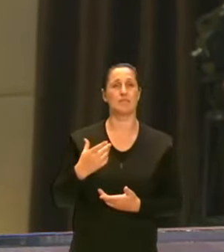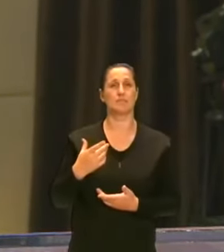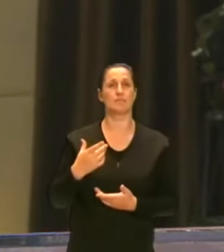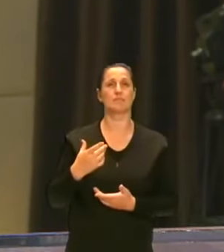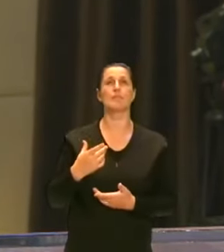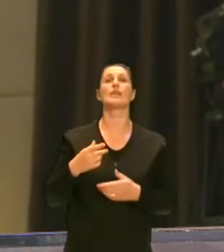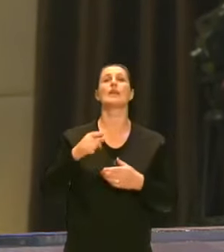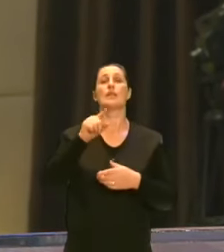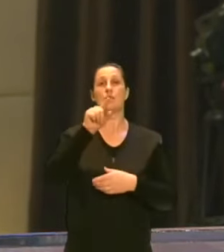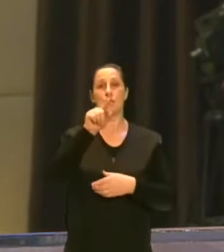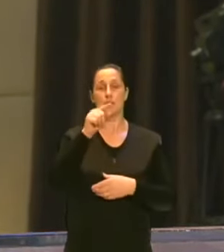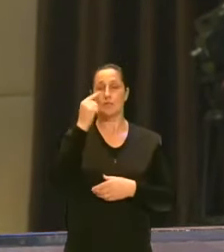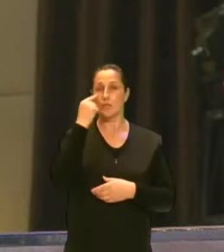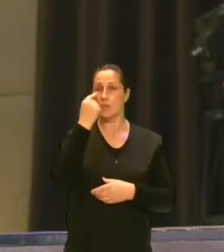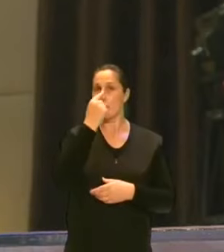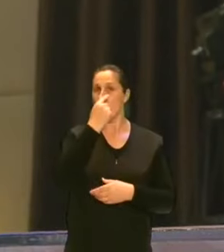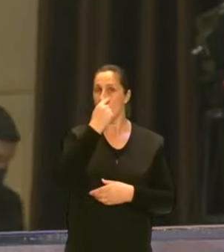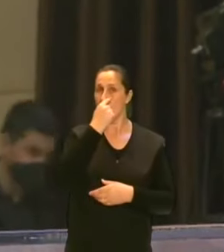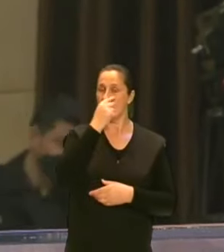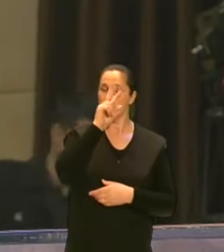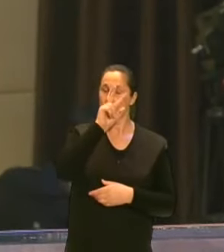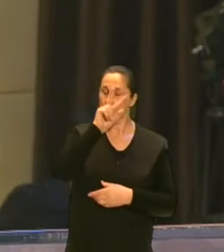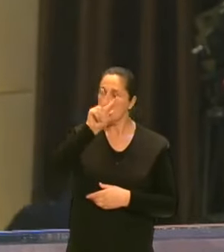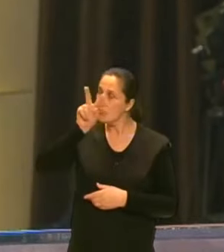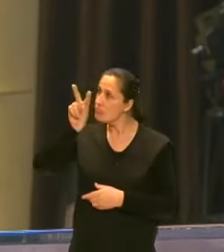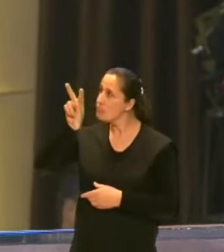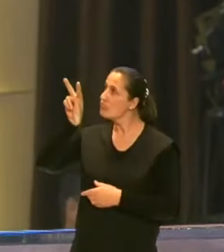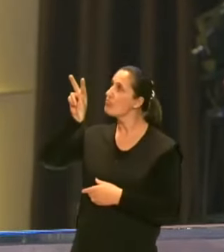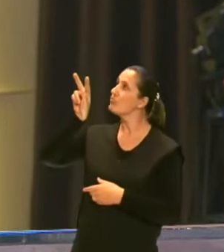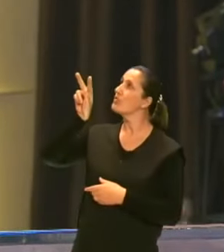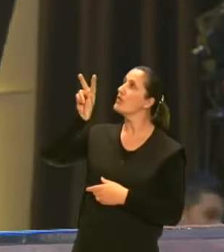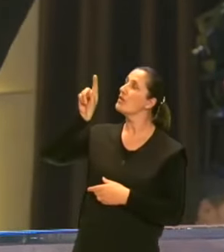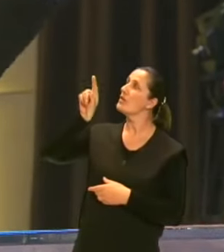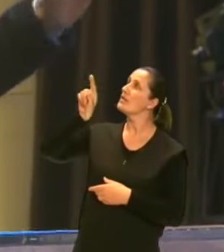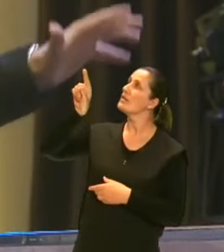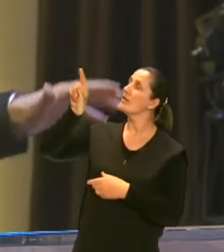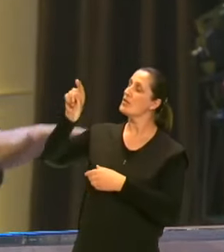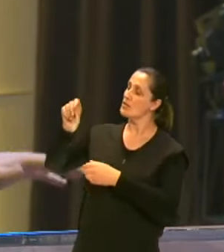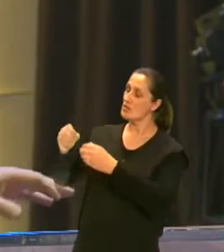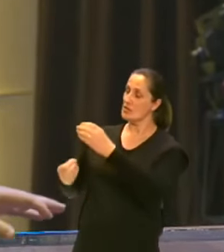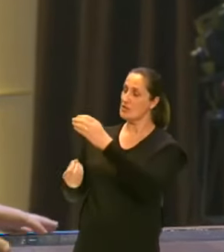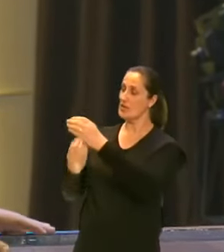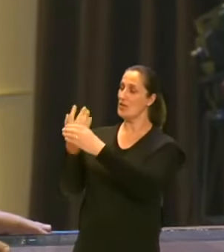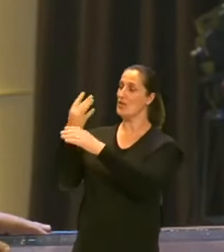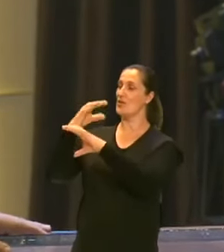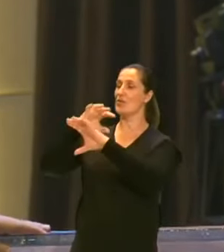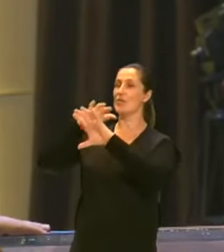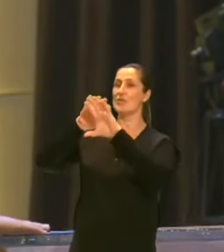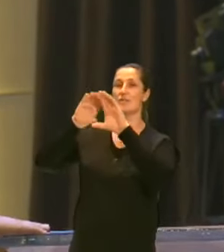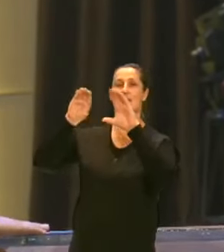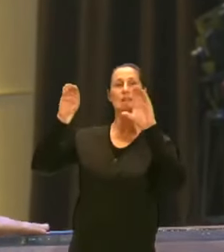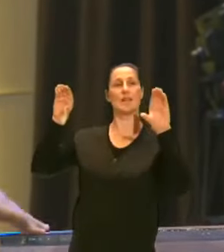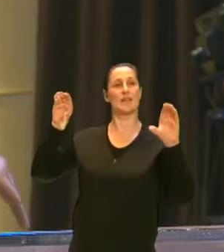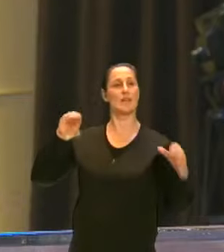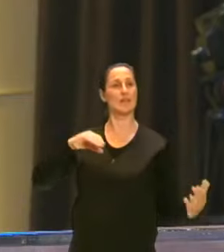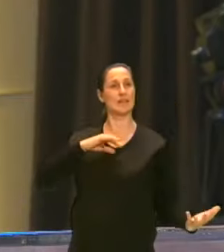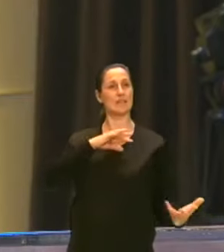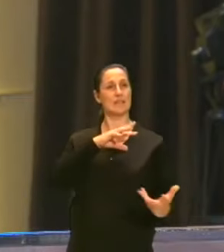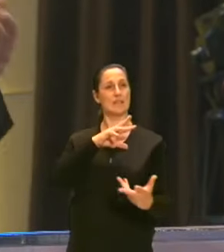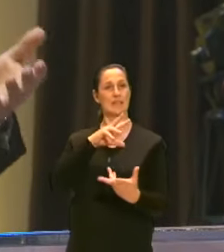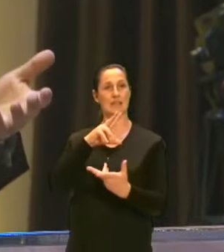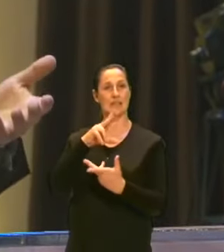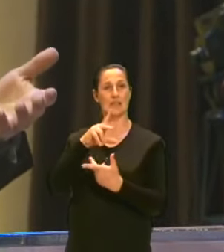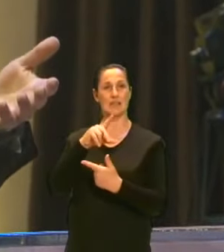Eleve os teus olhos e veja um Deus que criou os céus e a terra. Um Deus